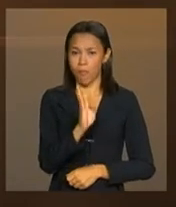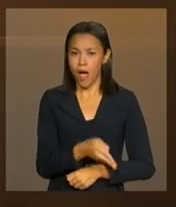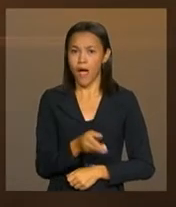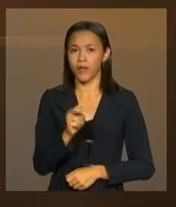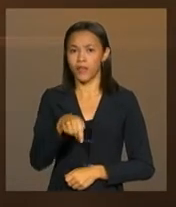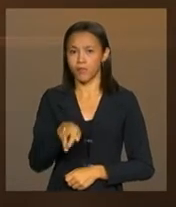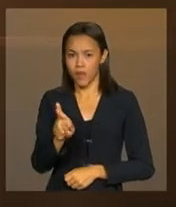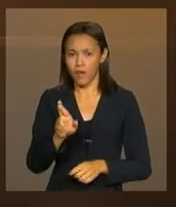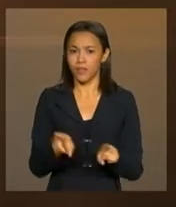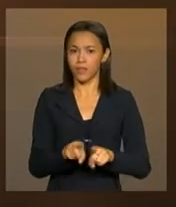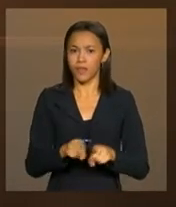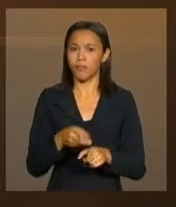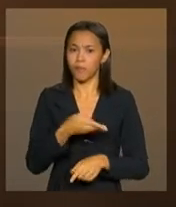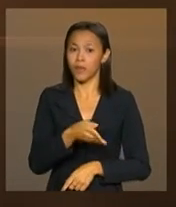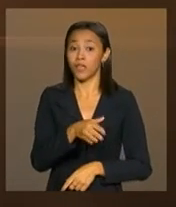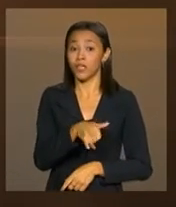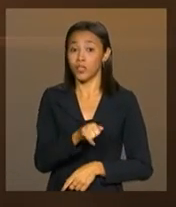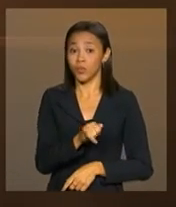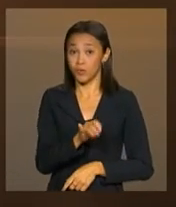youtube.com/tvnbr,